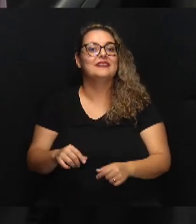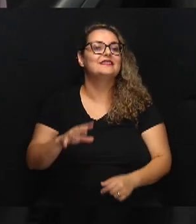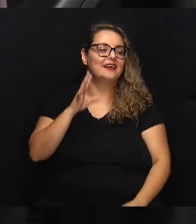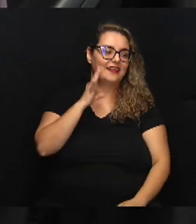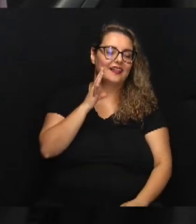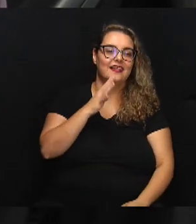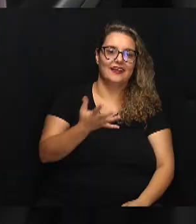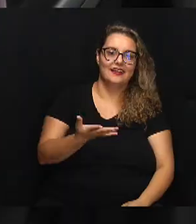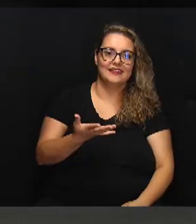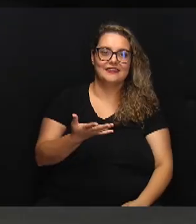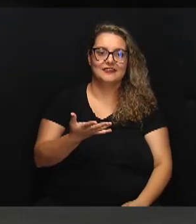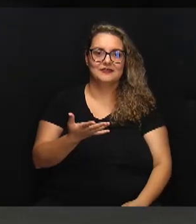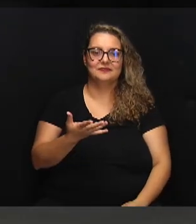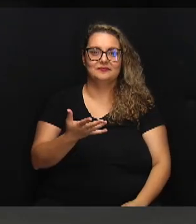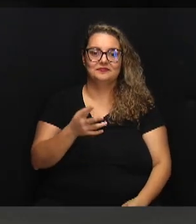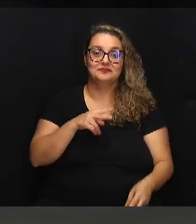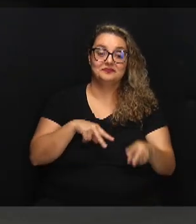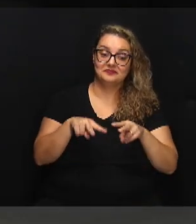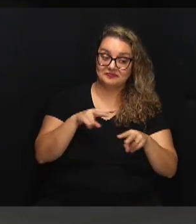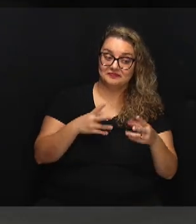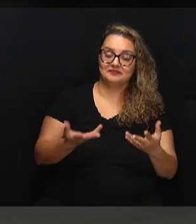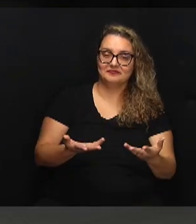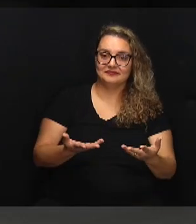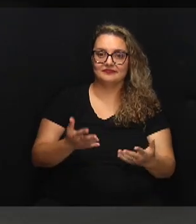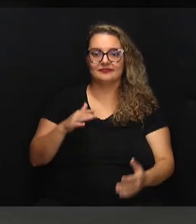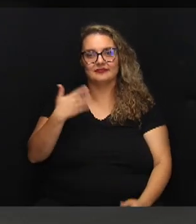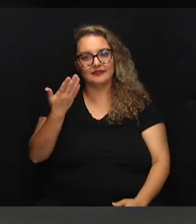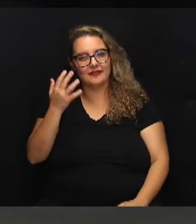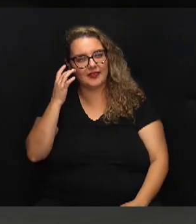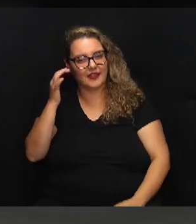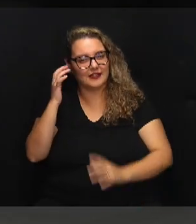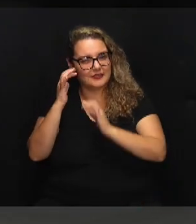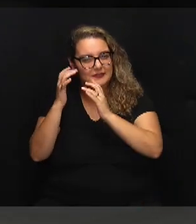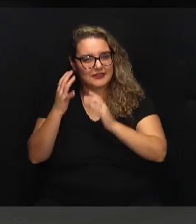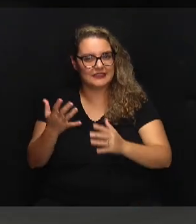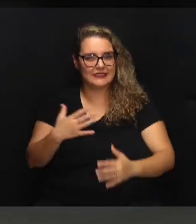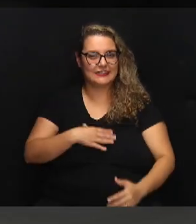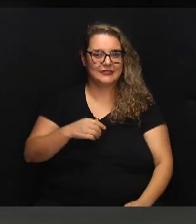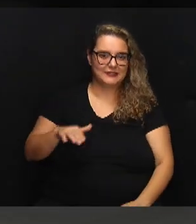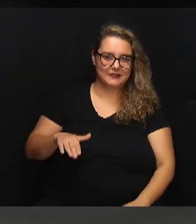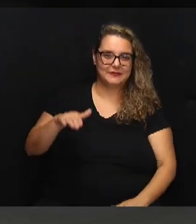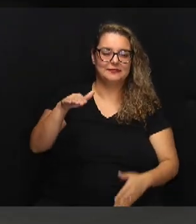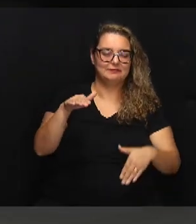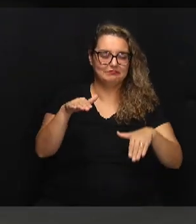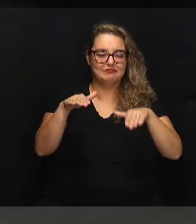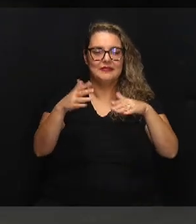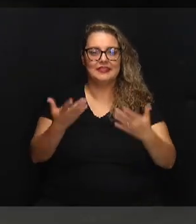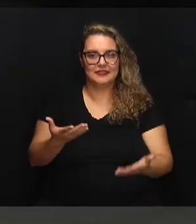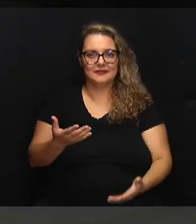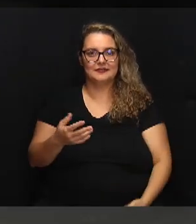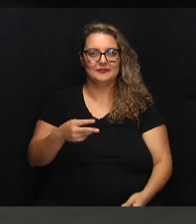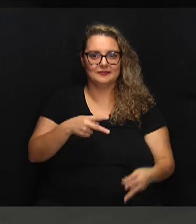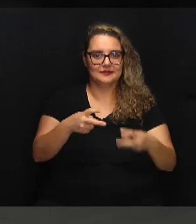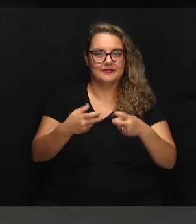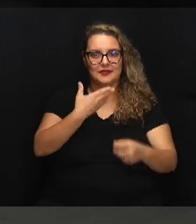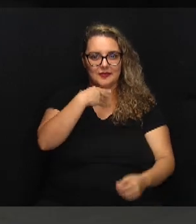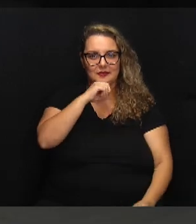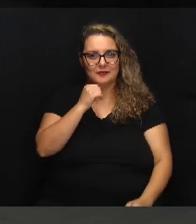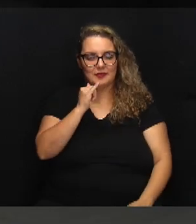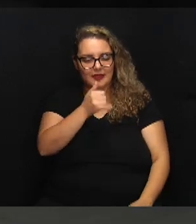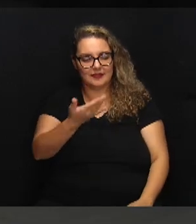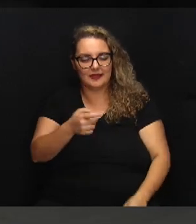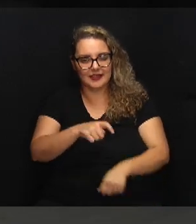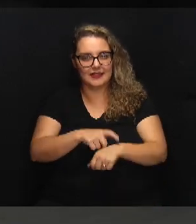né? E já vê que quando a gente pensa que os filhos estão crescendo, que tudo isso, você se vê meio o seu pai falando ali